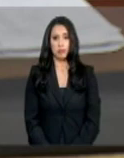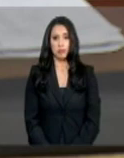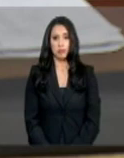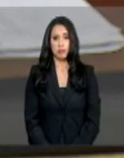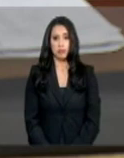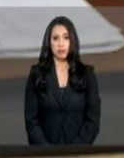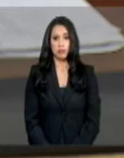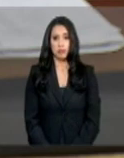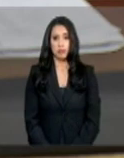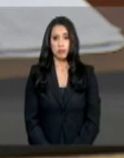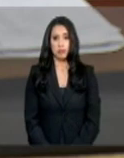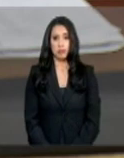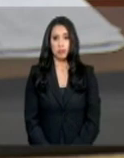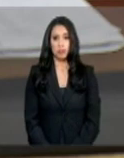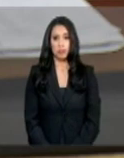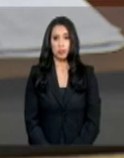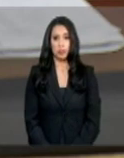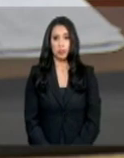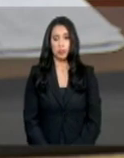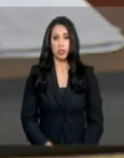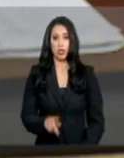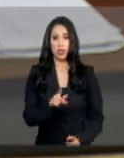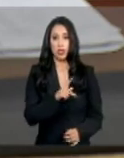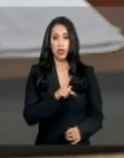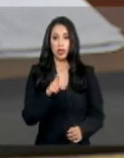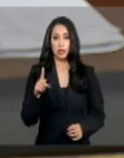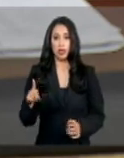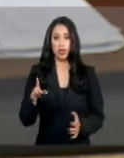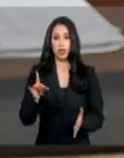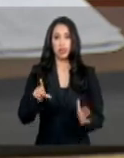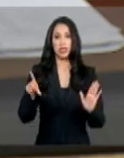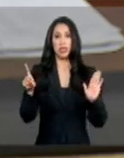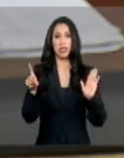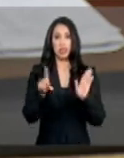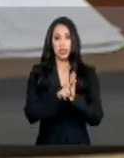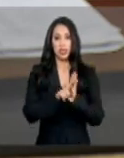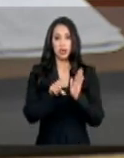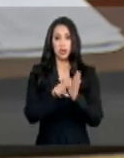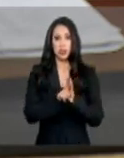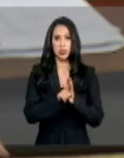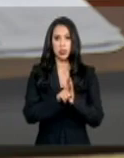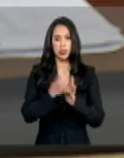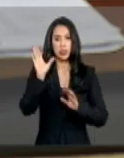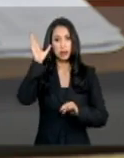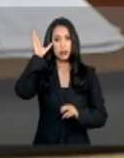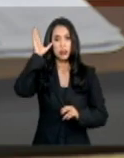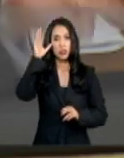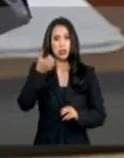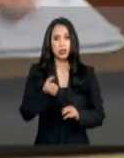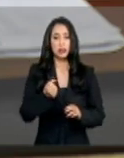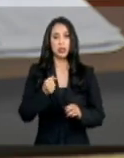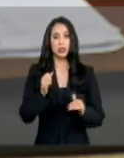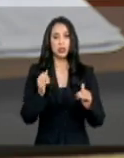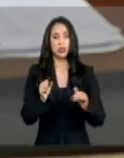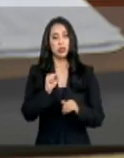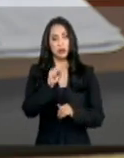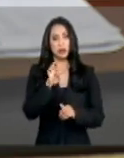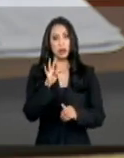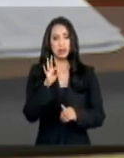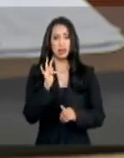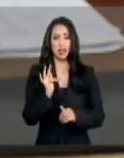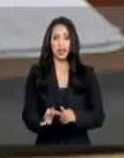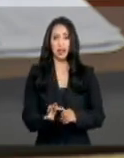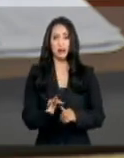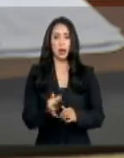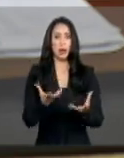o presidente a legitimidade das decisões do supremo elas hoje são muito questionadas